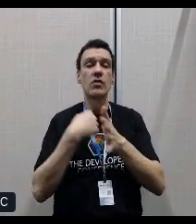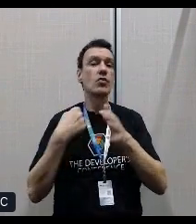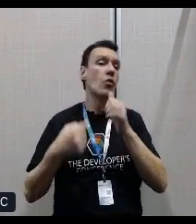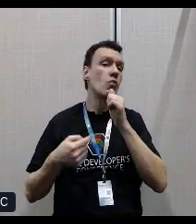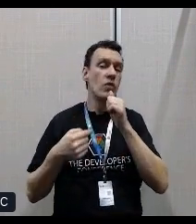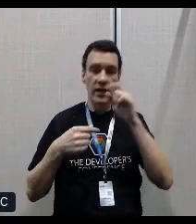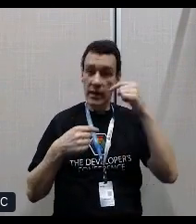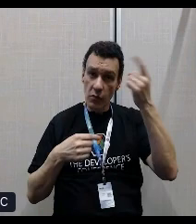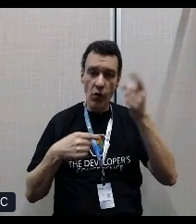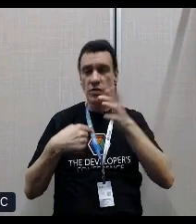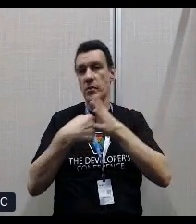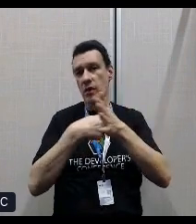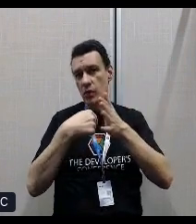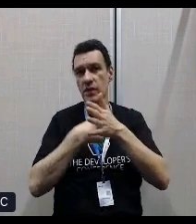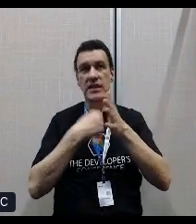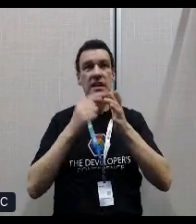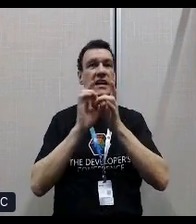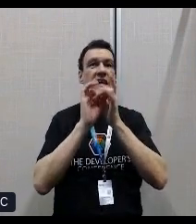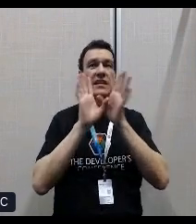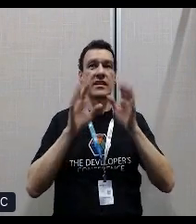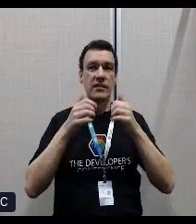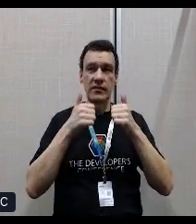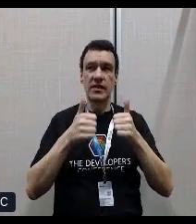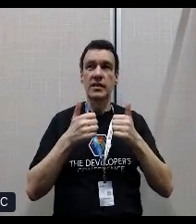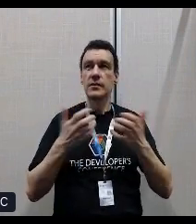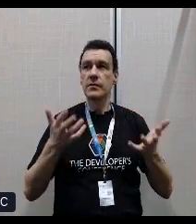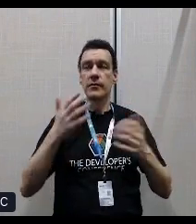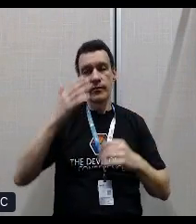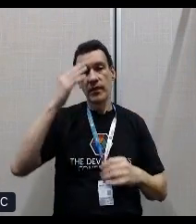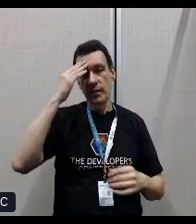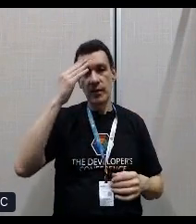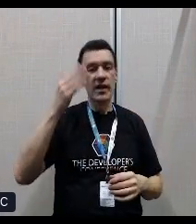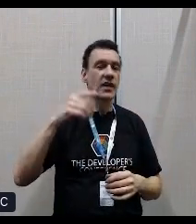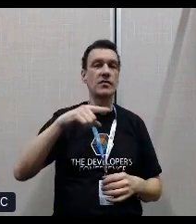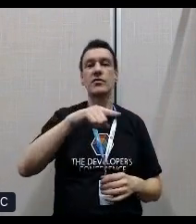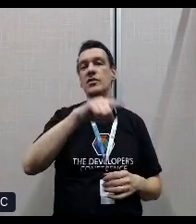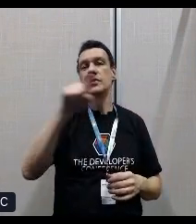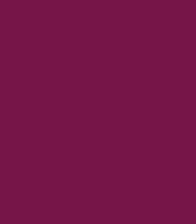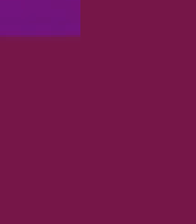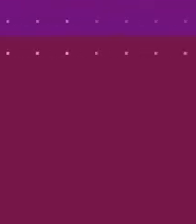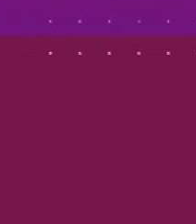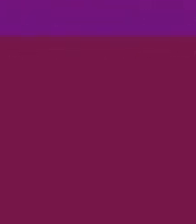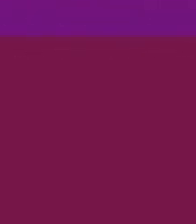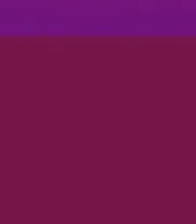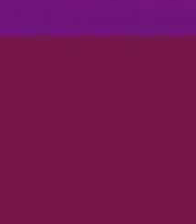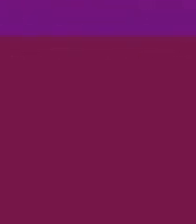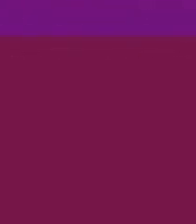agradeço aqui o espaço a vocês por terem disponibilizado, né, para a gente bater esse papo.